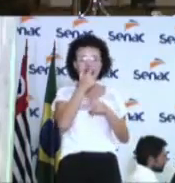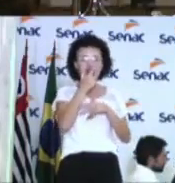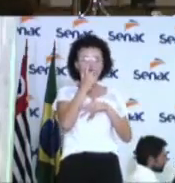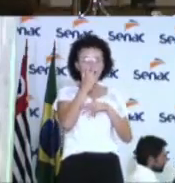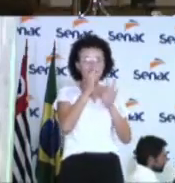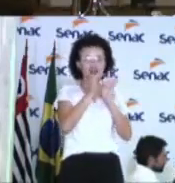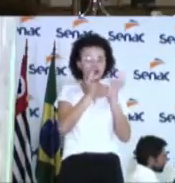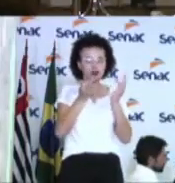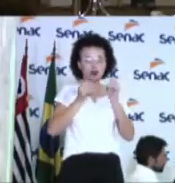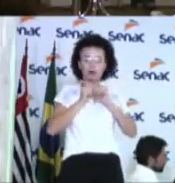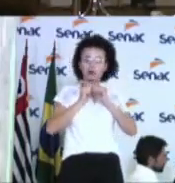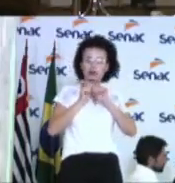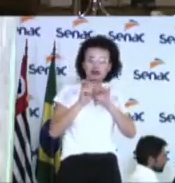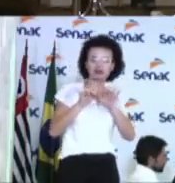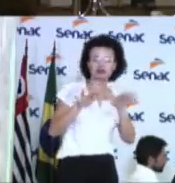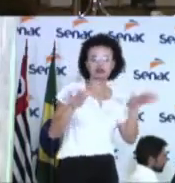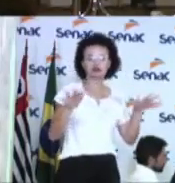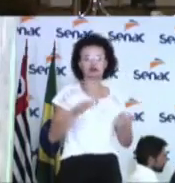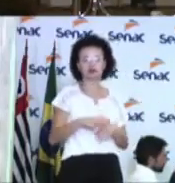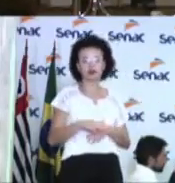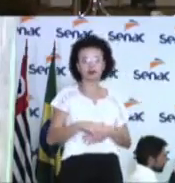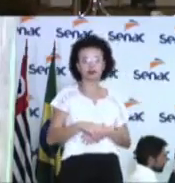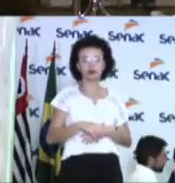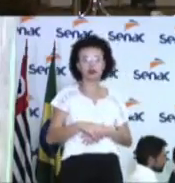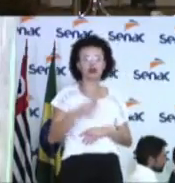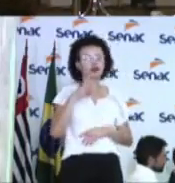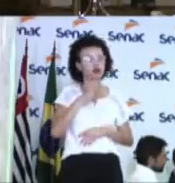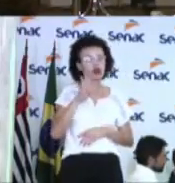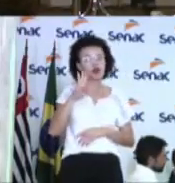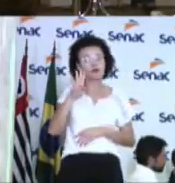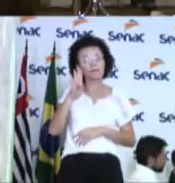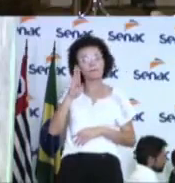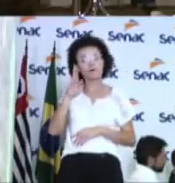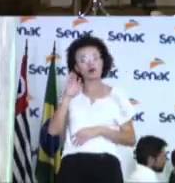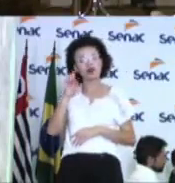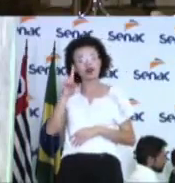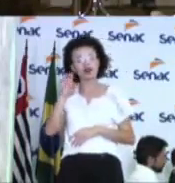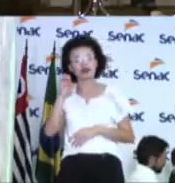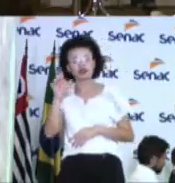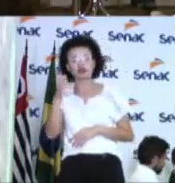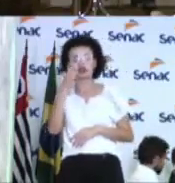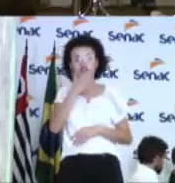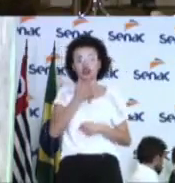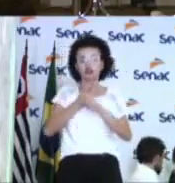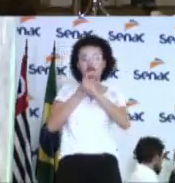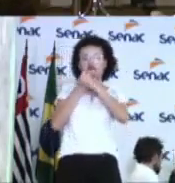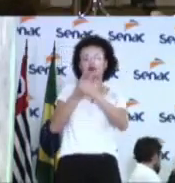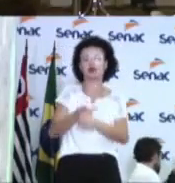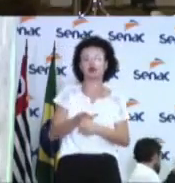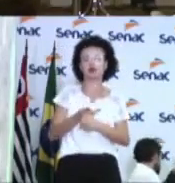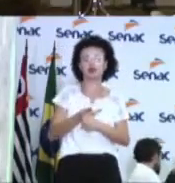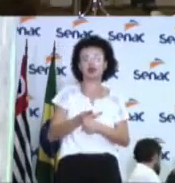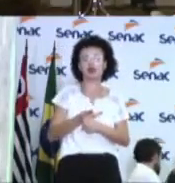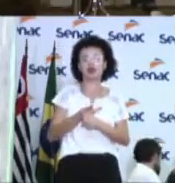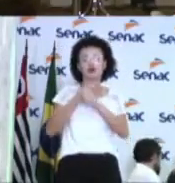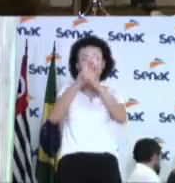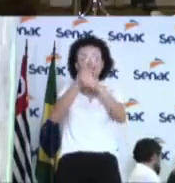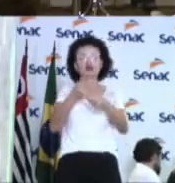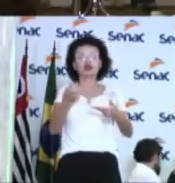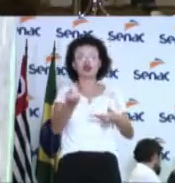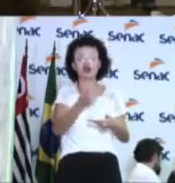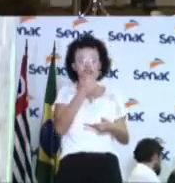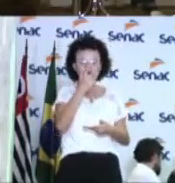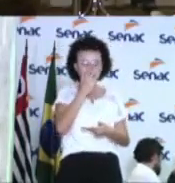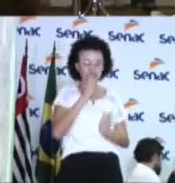do que isso, na verdade. Eu acho que a busca, o legal do Branding Content, acho que nos permitiu também sair um pouquinho do formato, enfim,